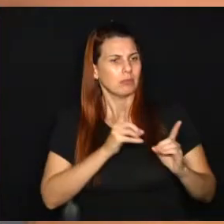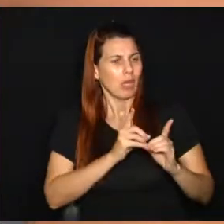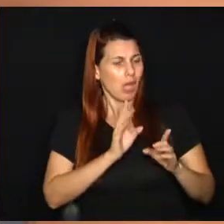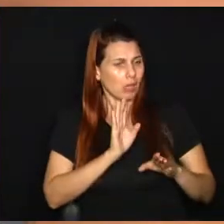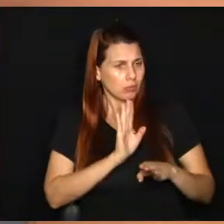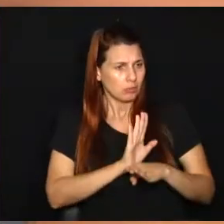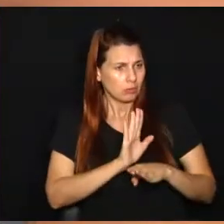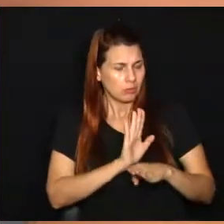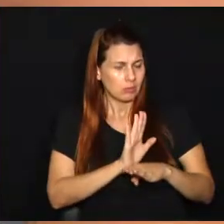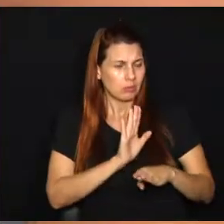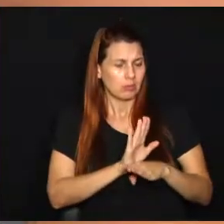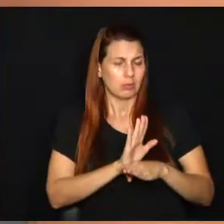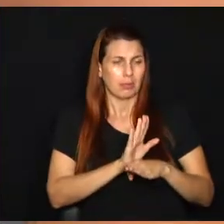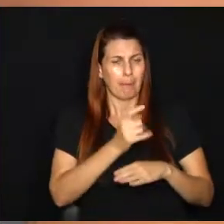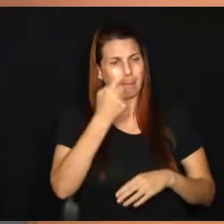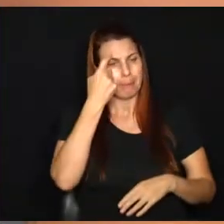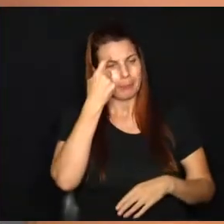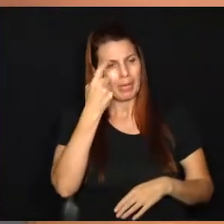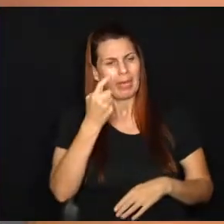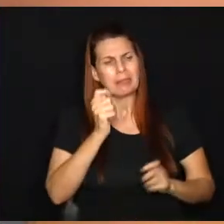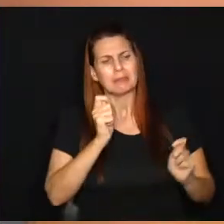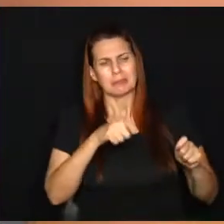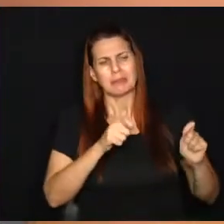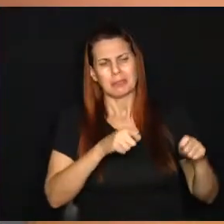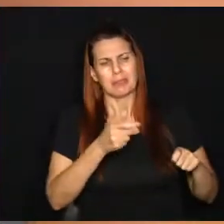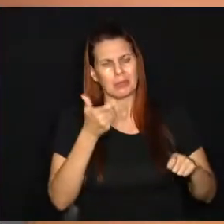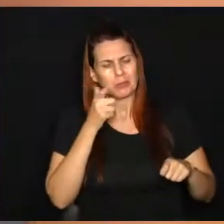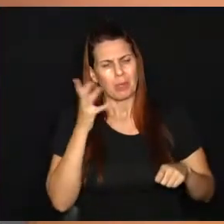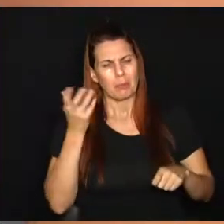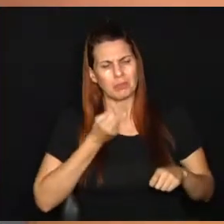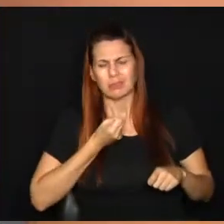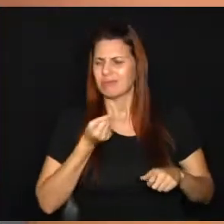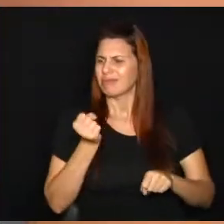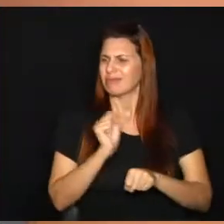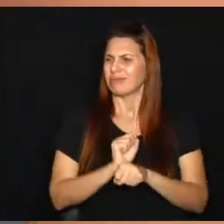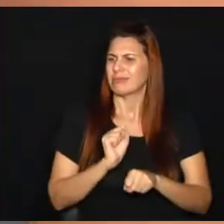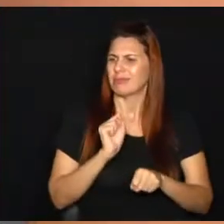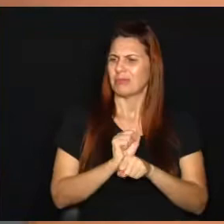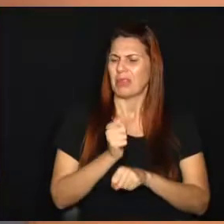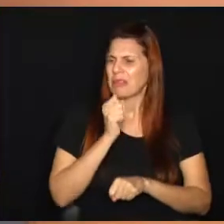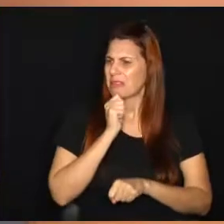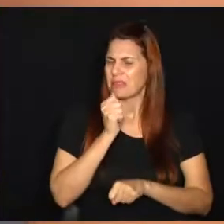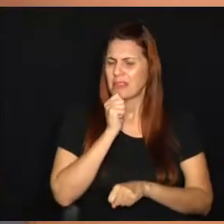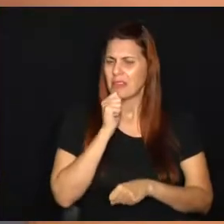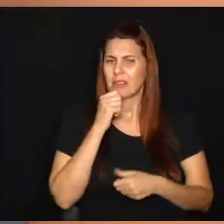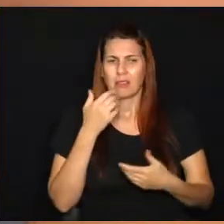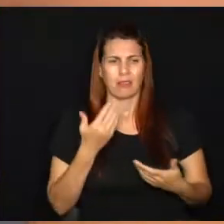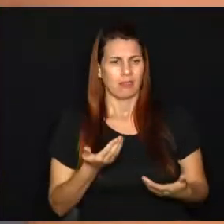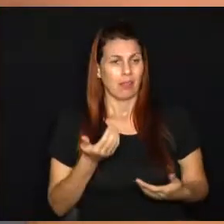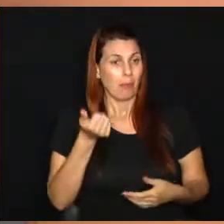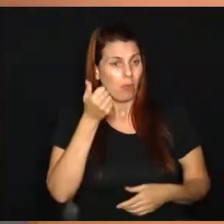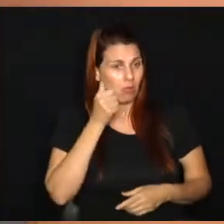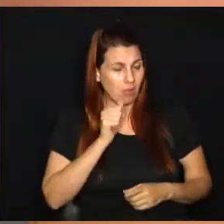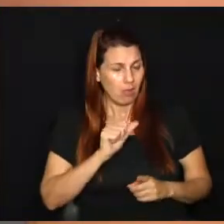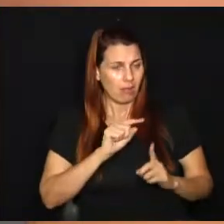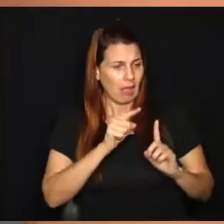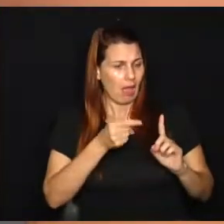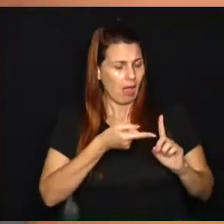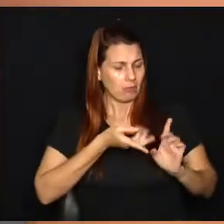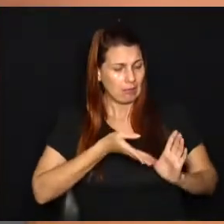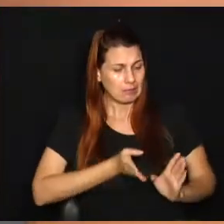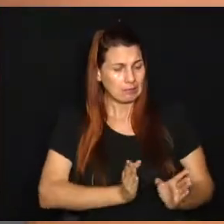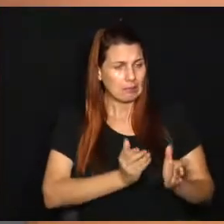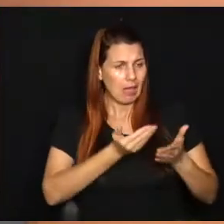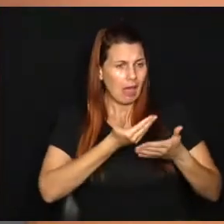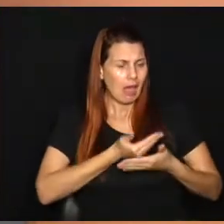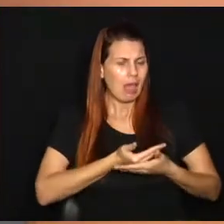que pensava que ia ter condições de se aposentar, está lá esperando, nem mulher ganha o nenê, está lá esperando